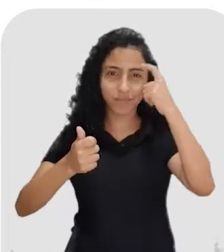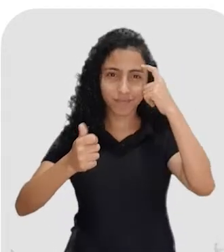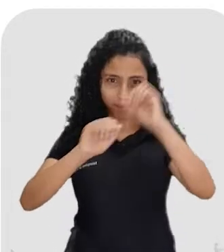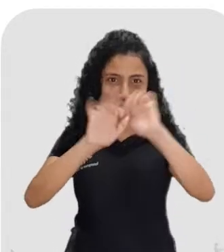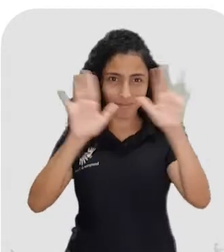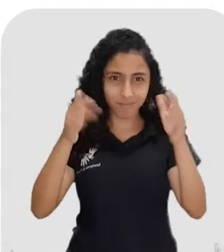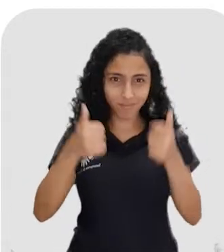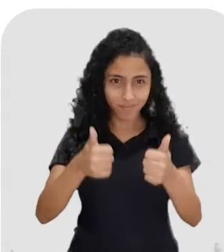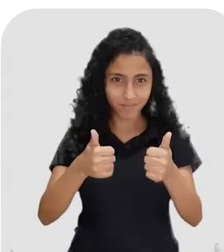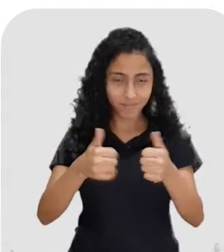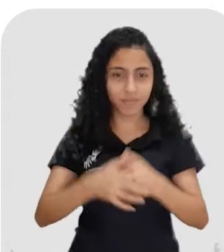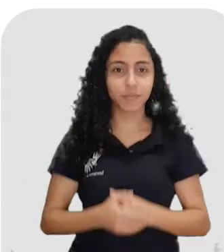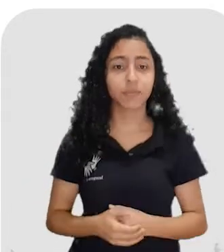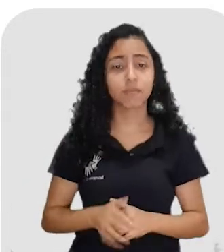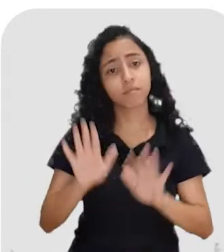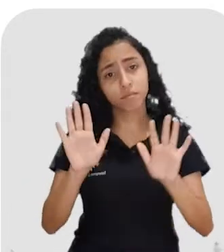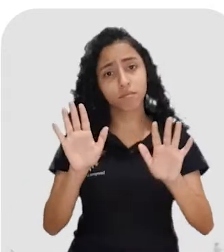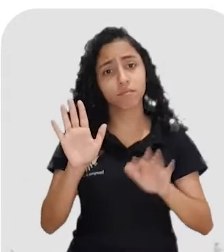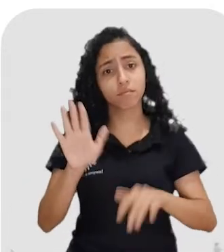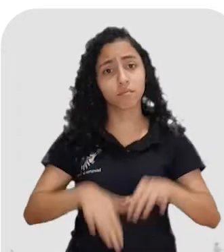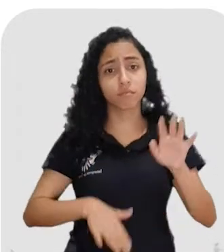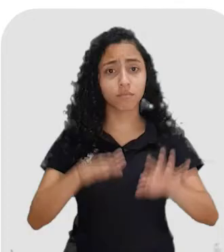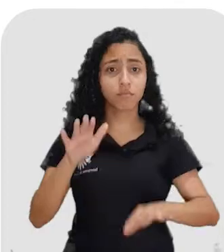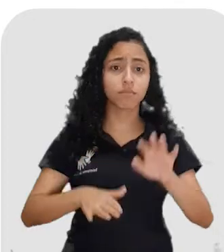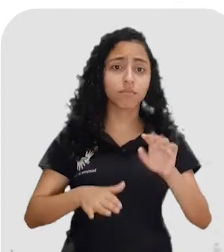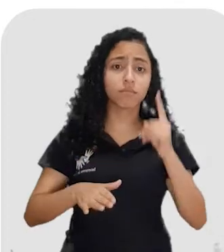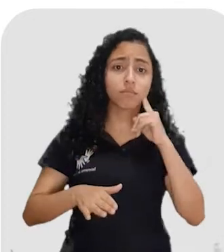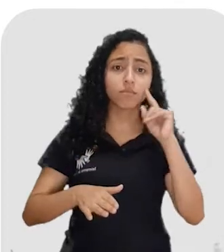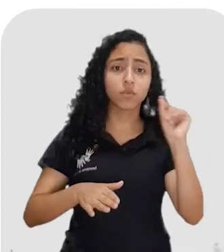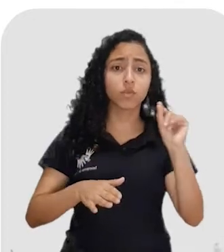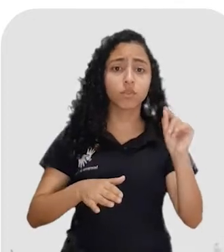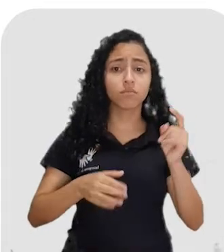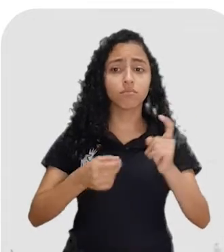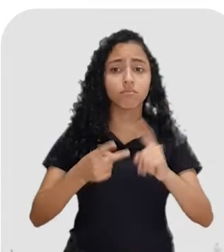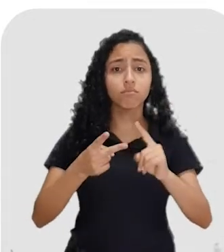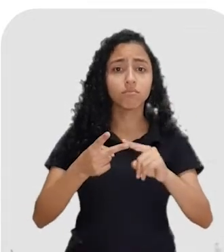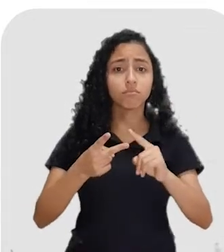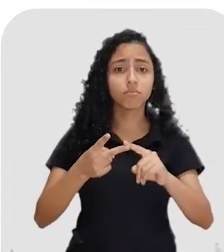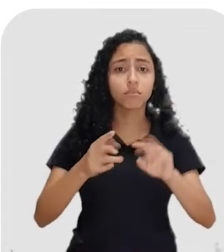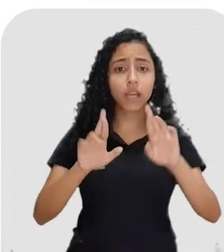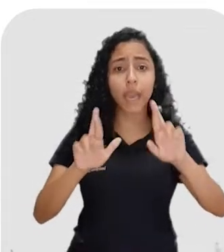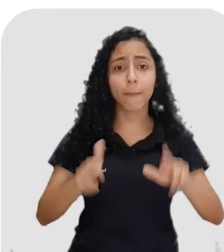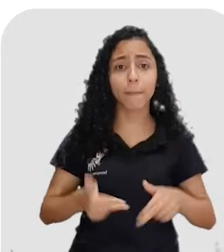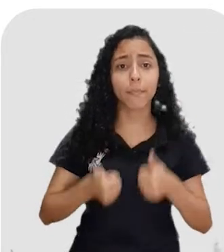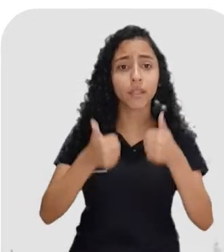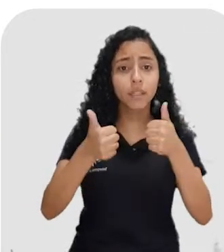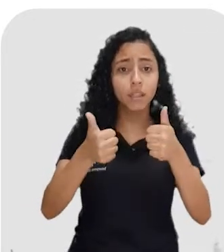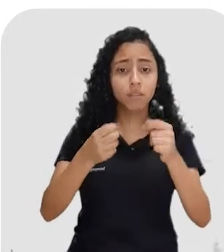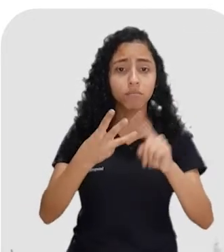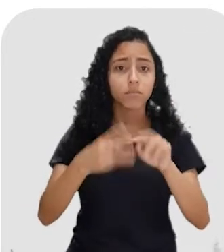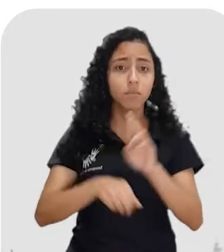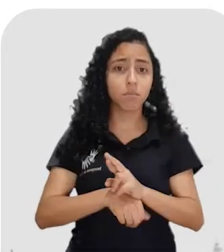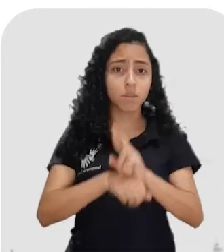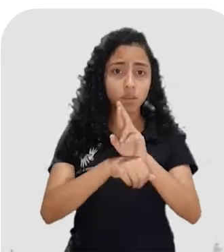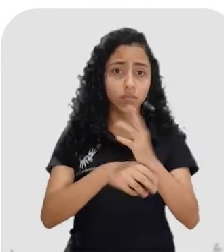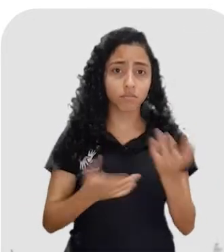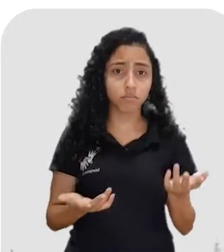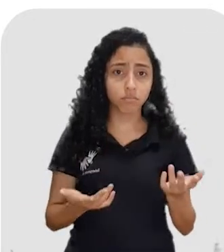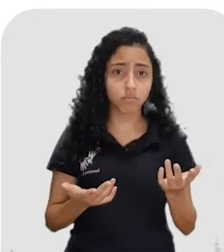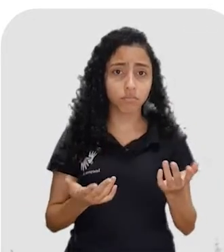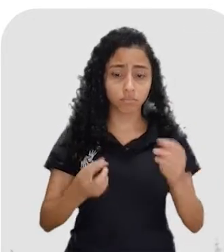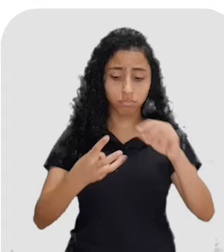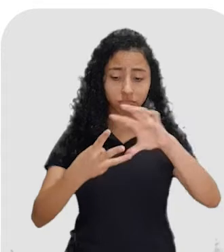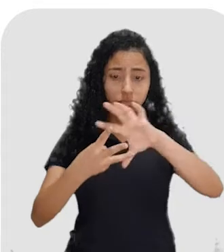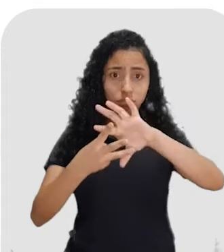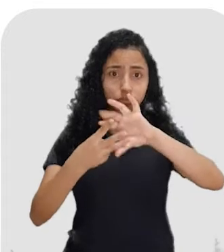ideia chave que é importante que vocês tenham claro aqui. Mas, às vezes a gente escuta falar em projetos de recuperação, projetos de